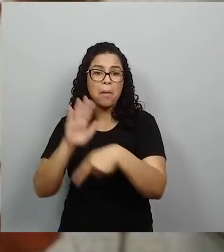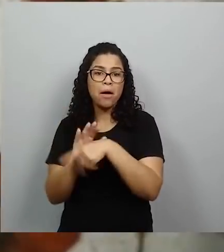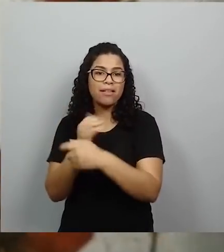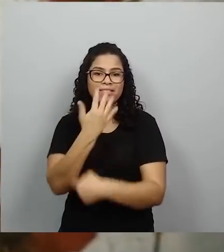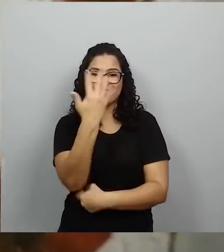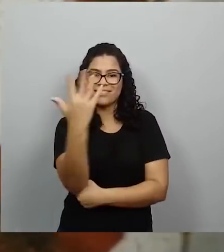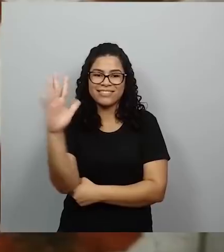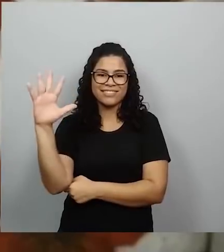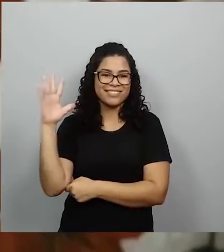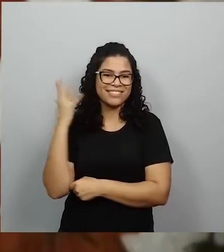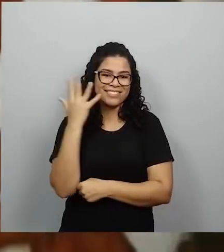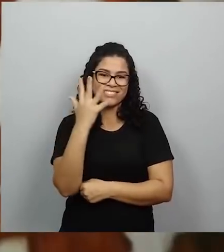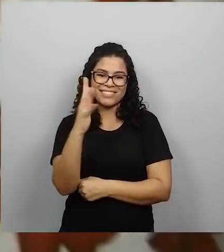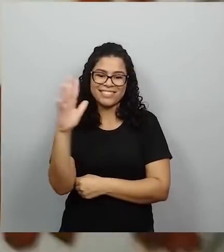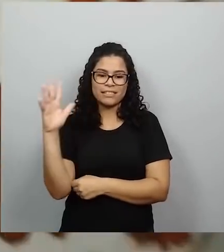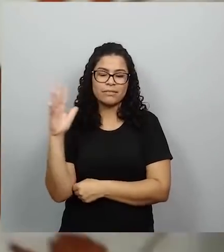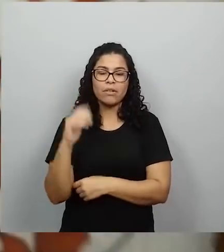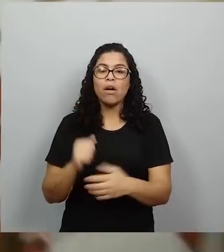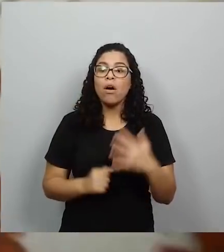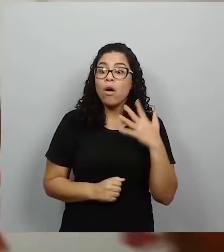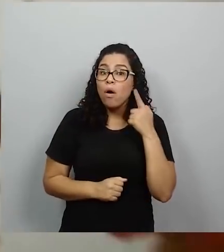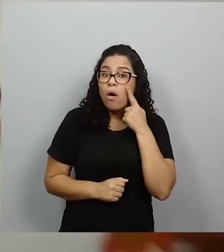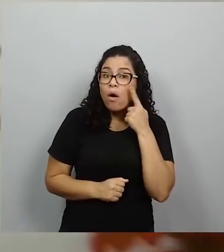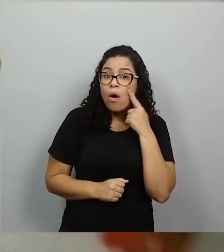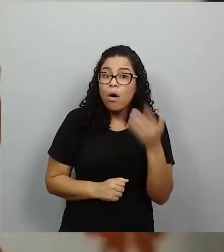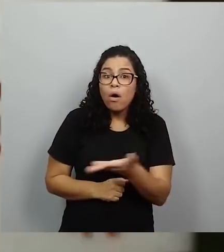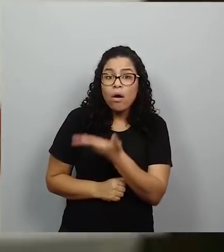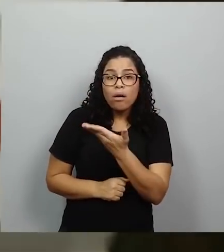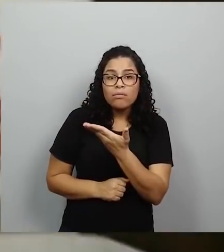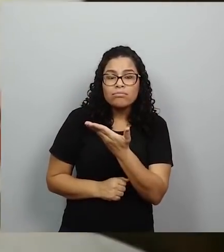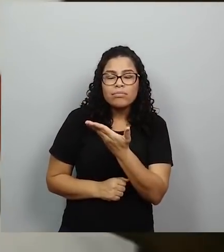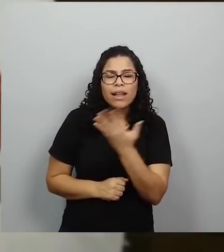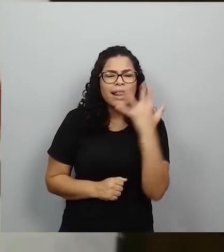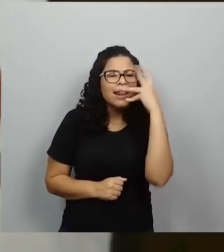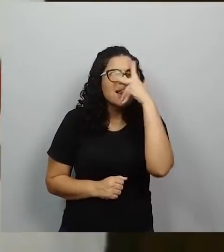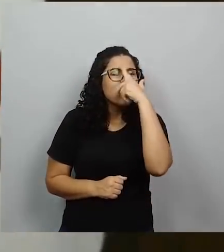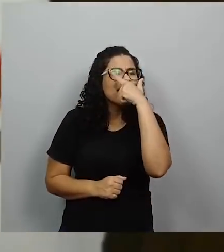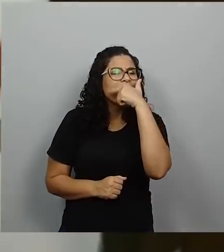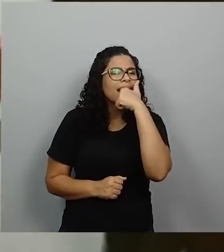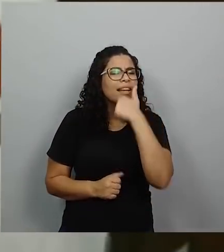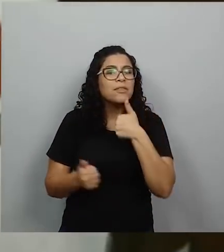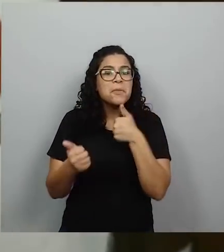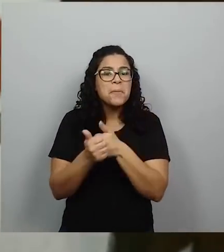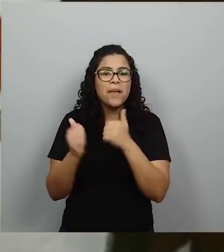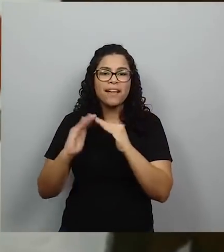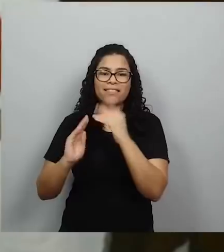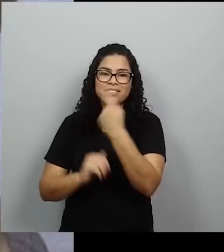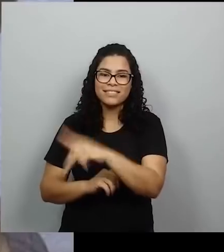só quantas plantas lindas ela encontrou ao redor da casa dela.